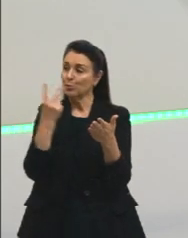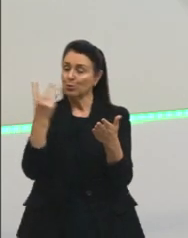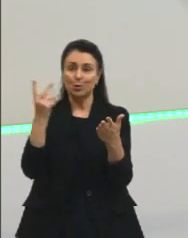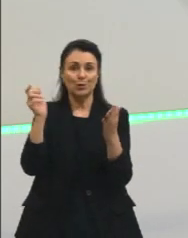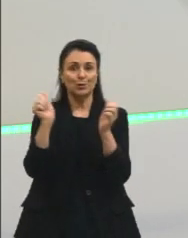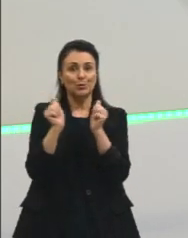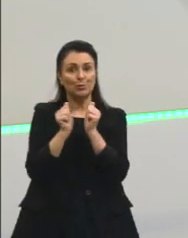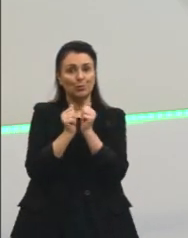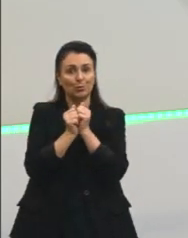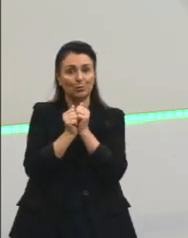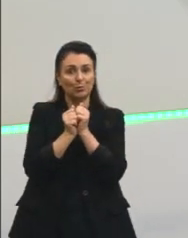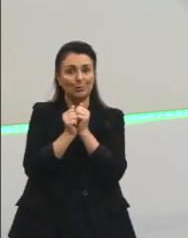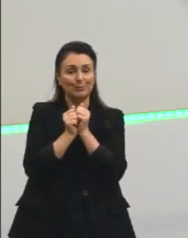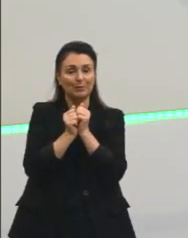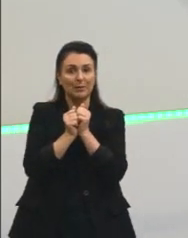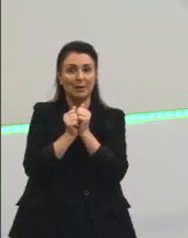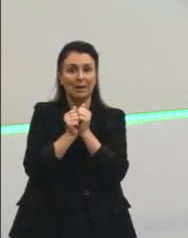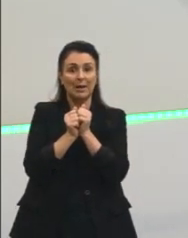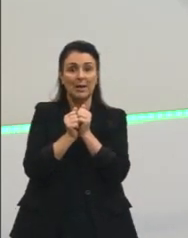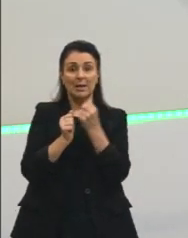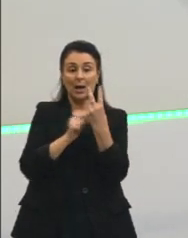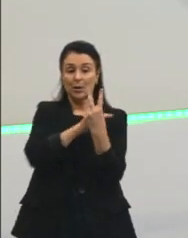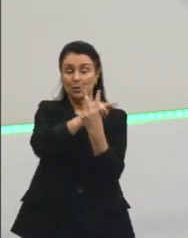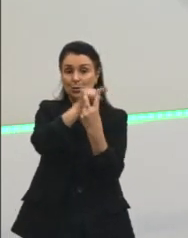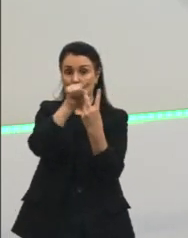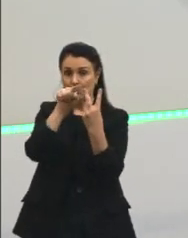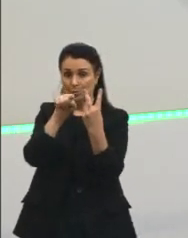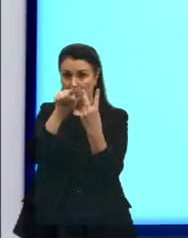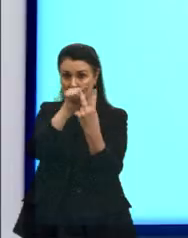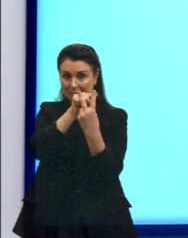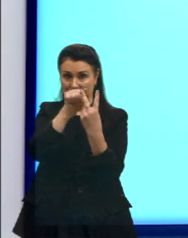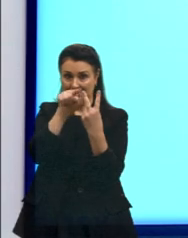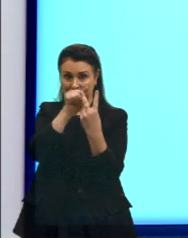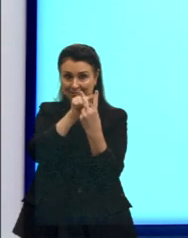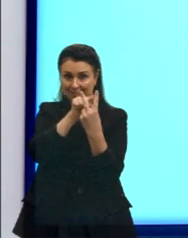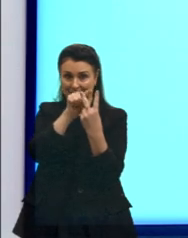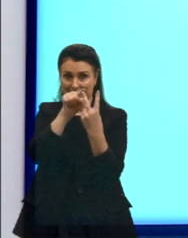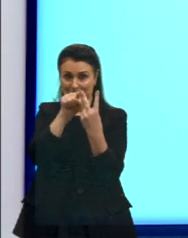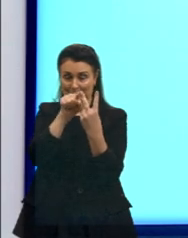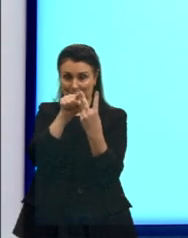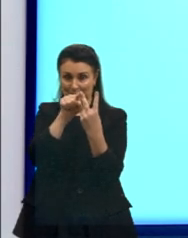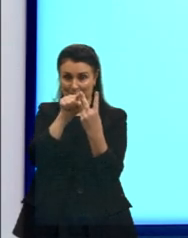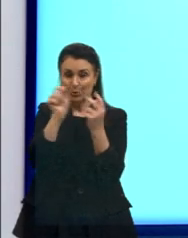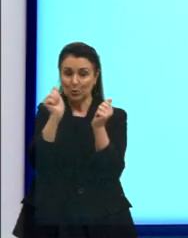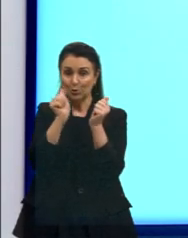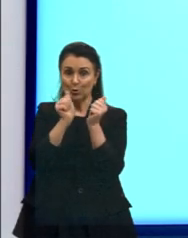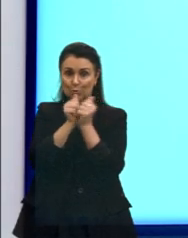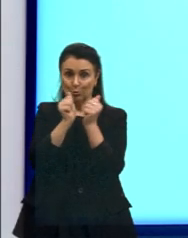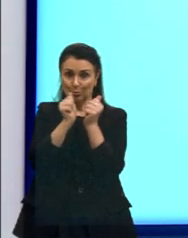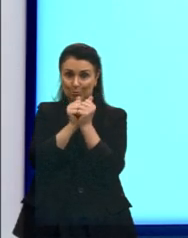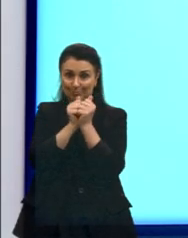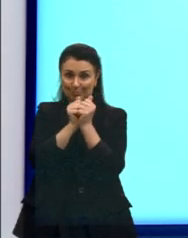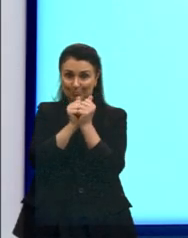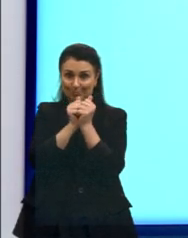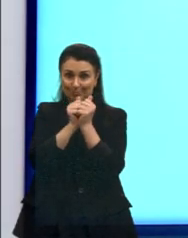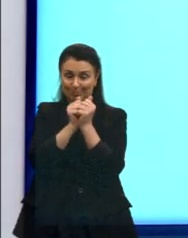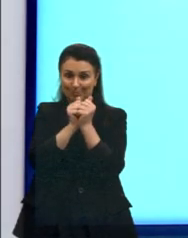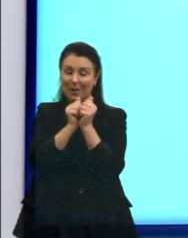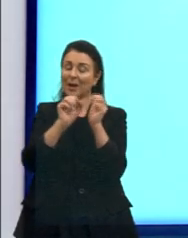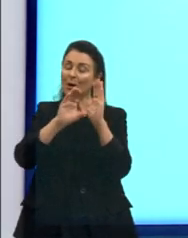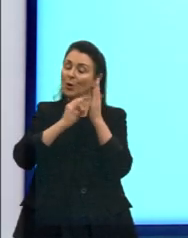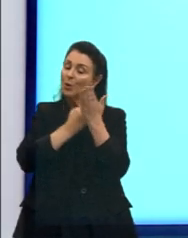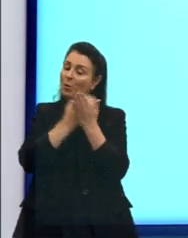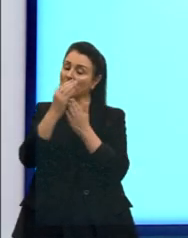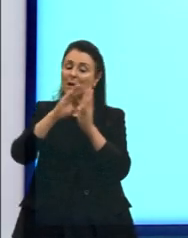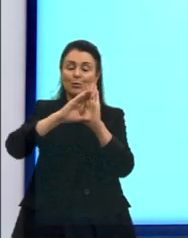ela diz as duas nessas duas partes juntas formariam o